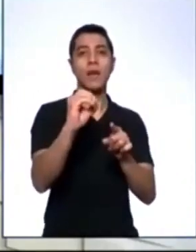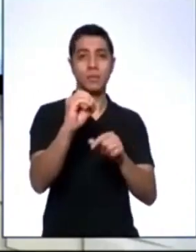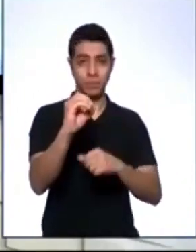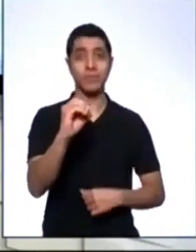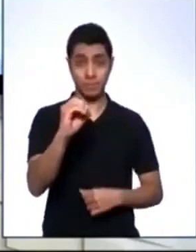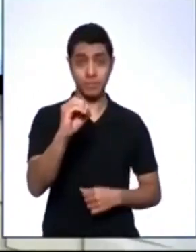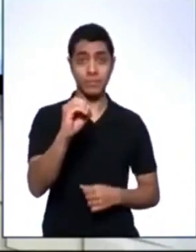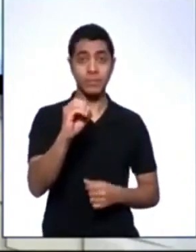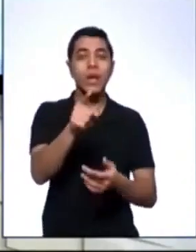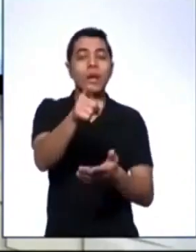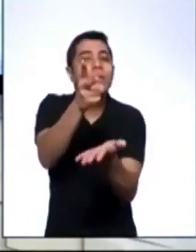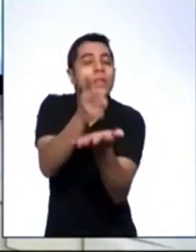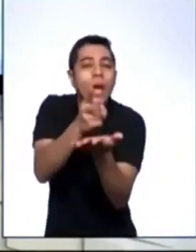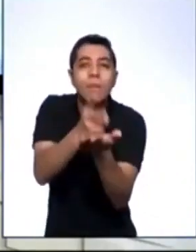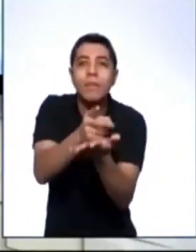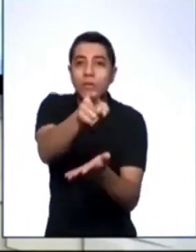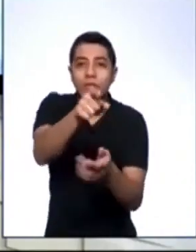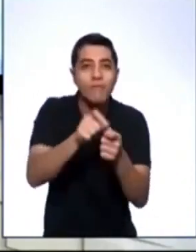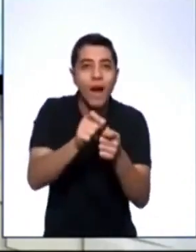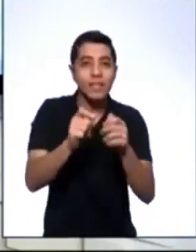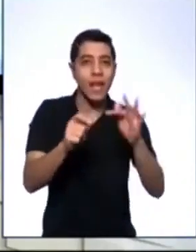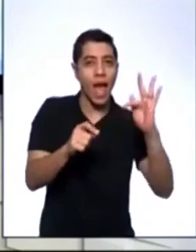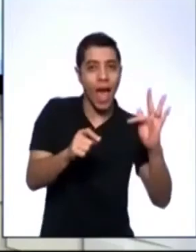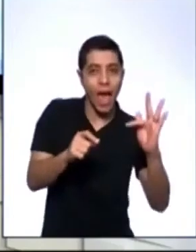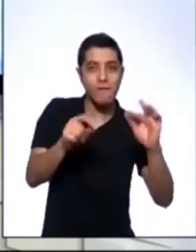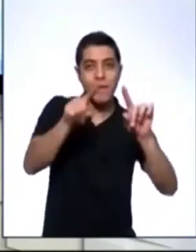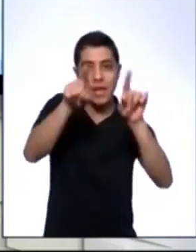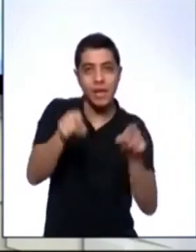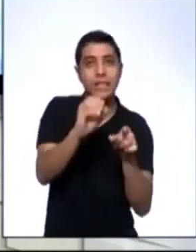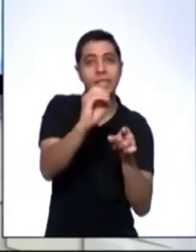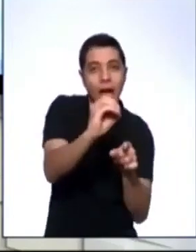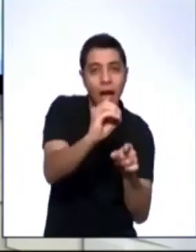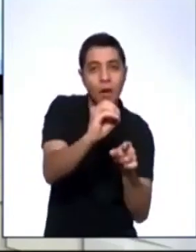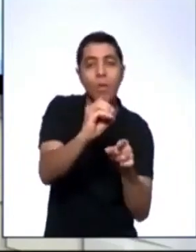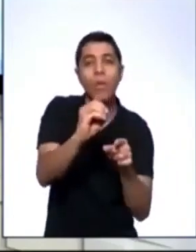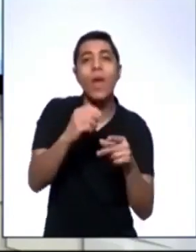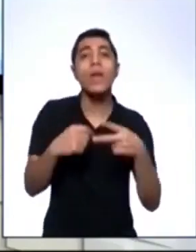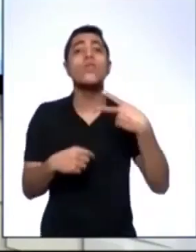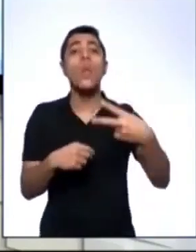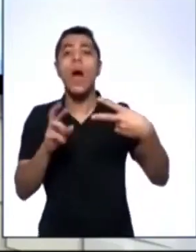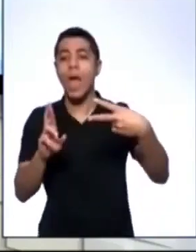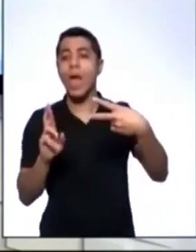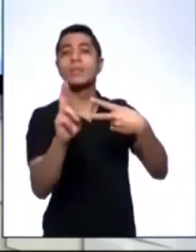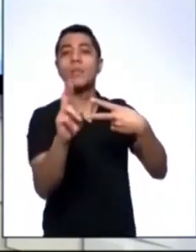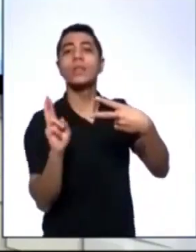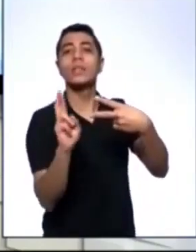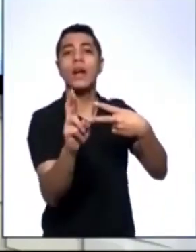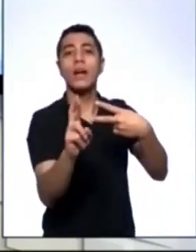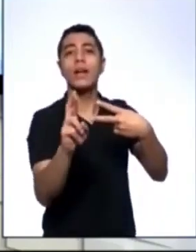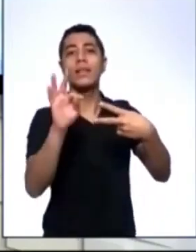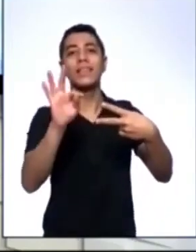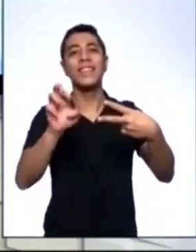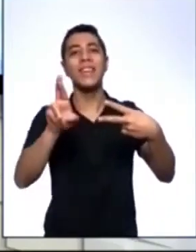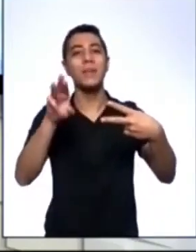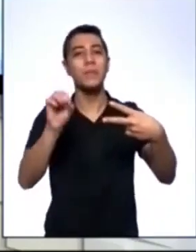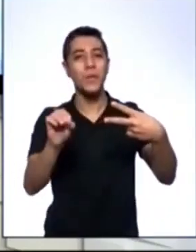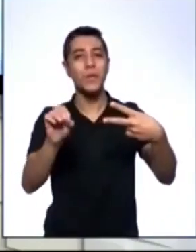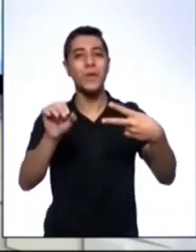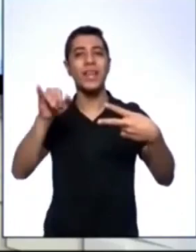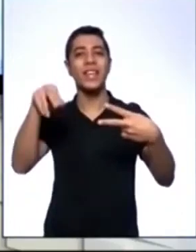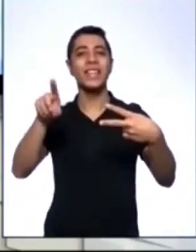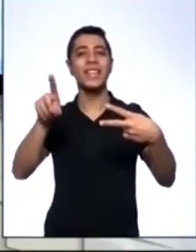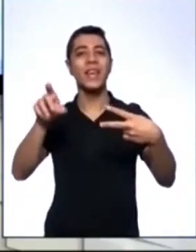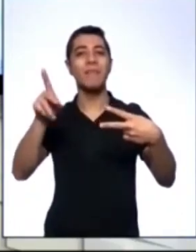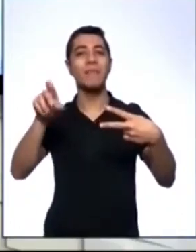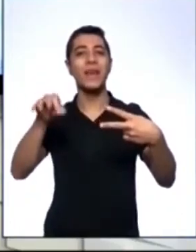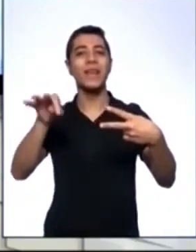fd0 O resultado é o termo independente ou de corta no Y anota isso fiz o fd0 de um